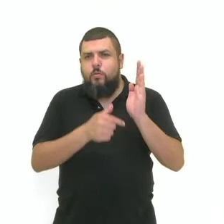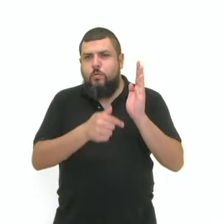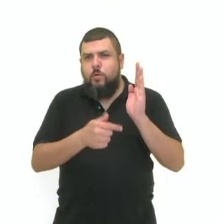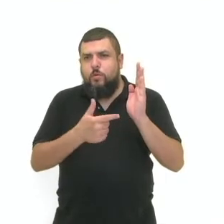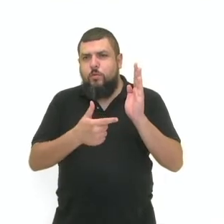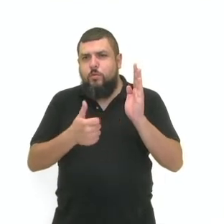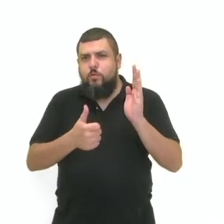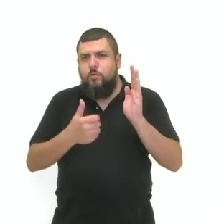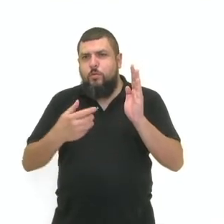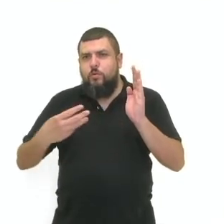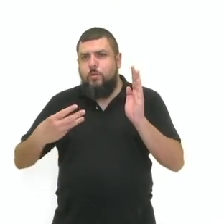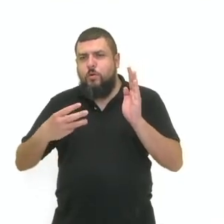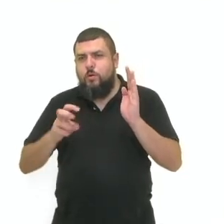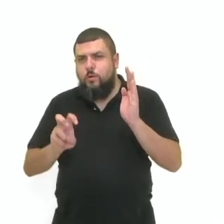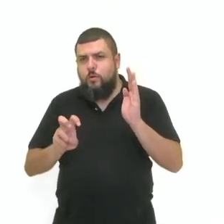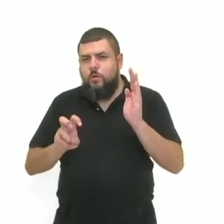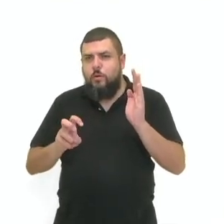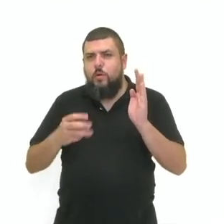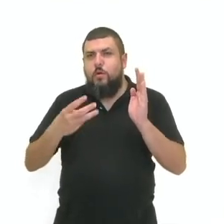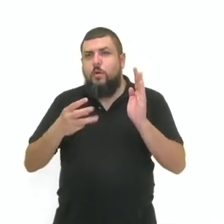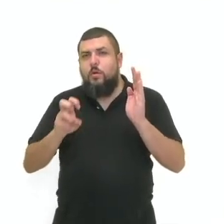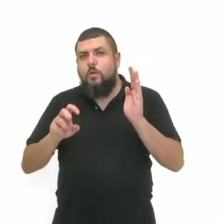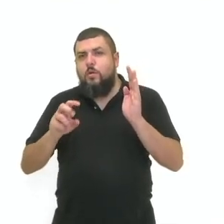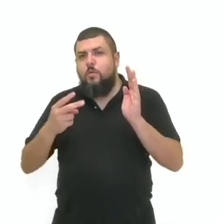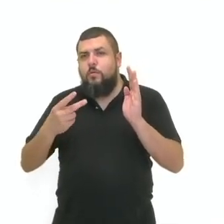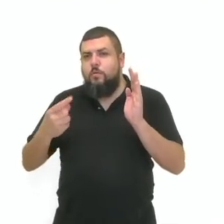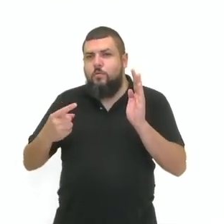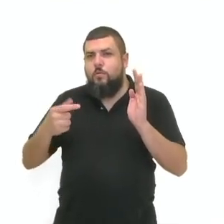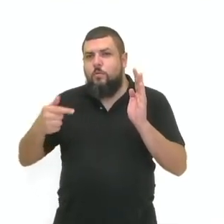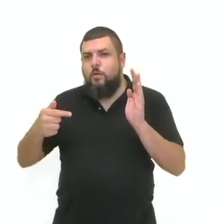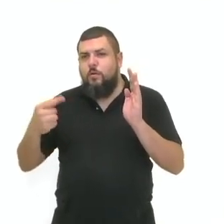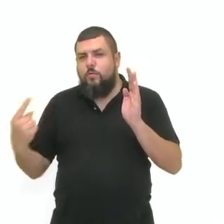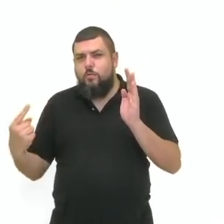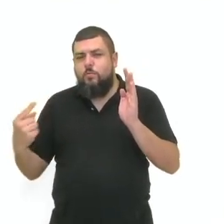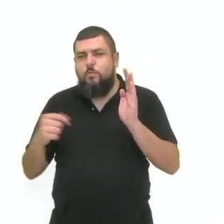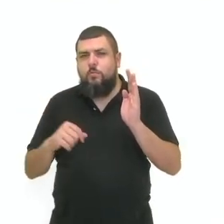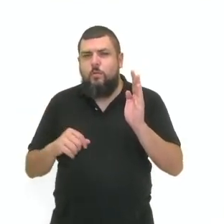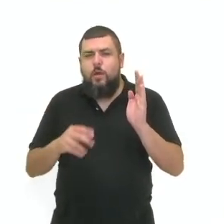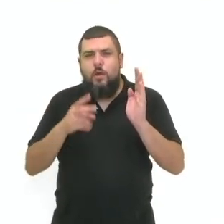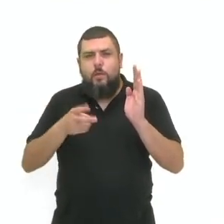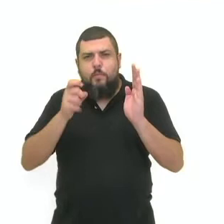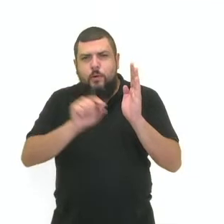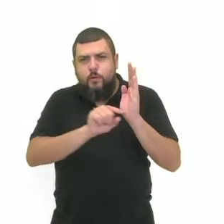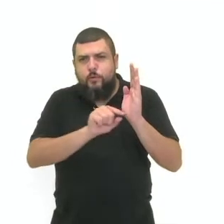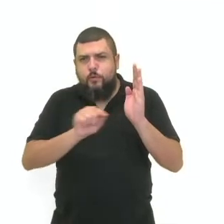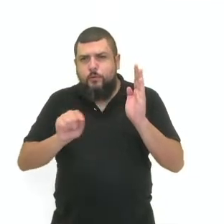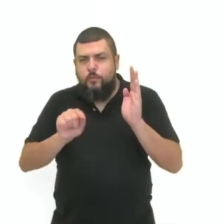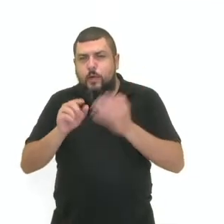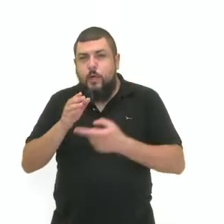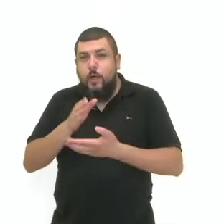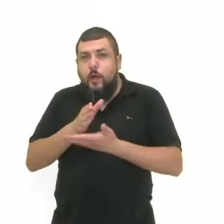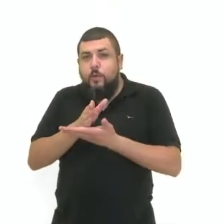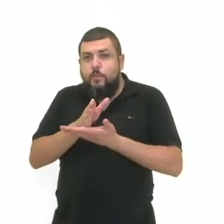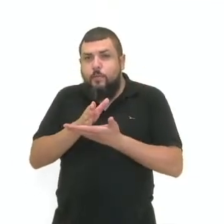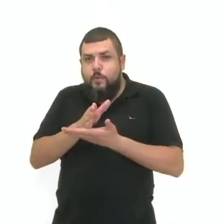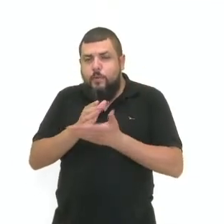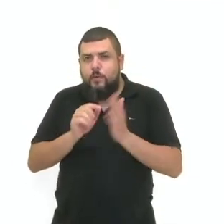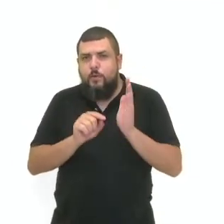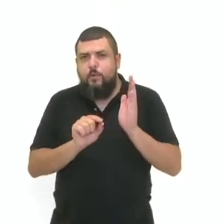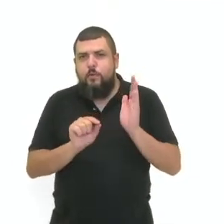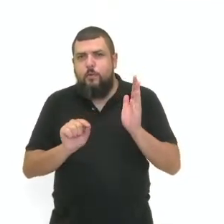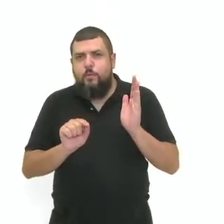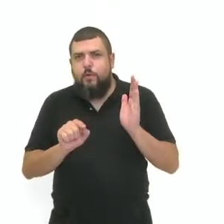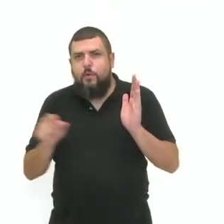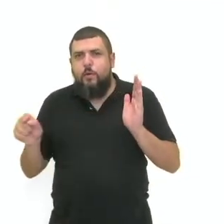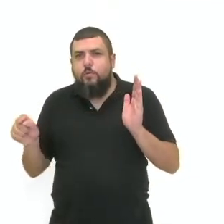35. 35, 21, 7, 1. Então, a partir daqui, ó, observe que tanto para a direita ou para a